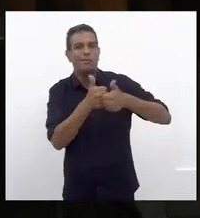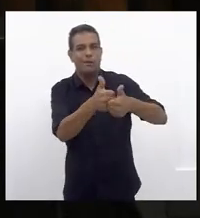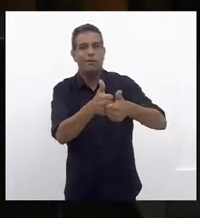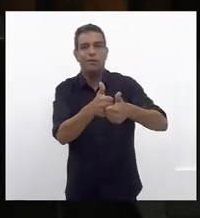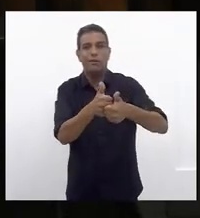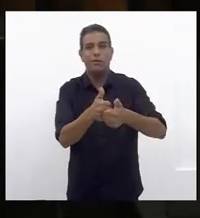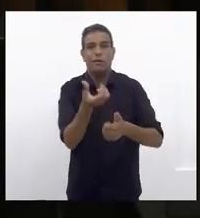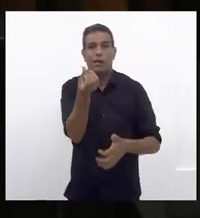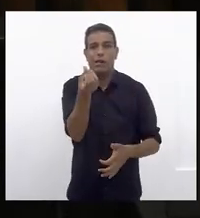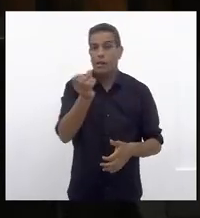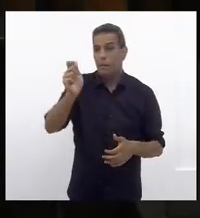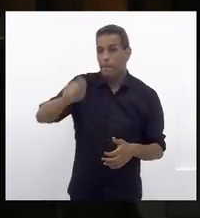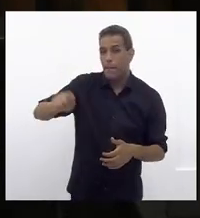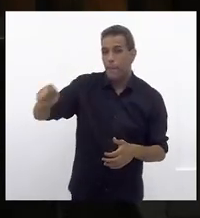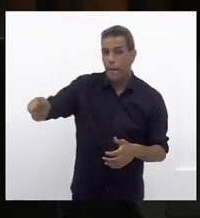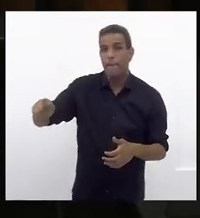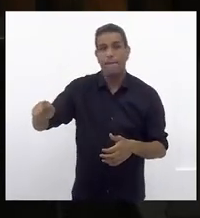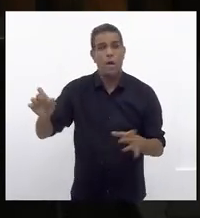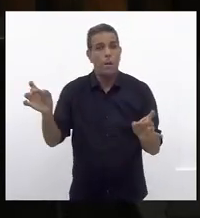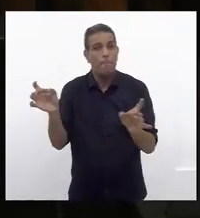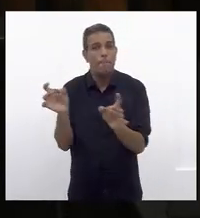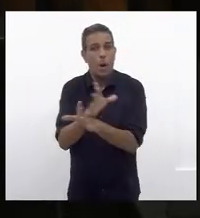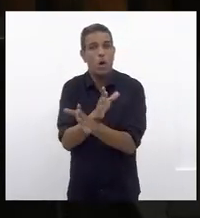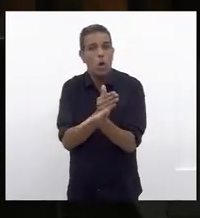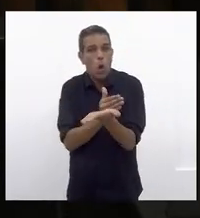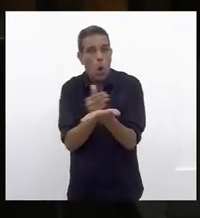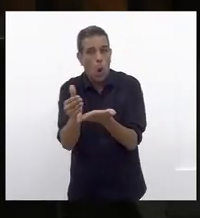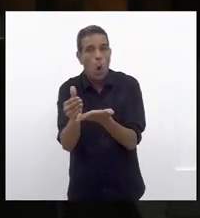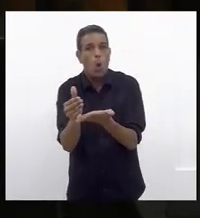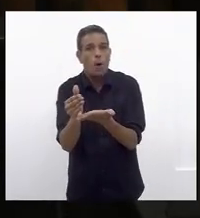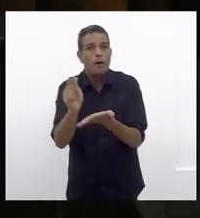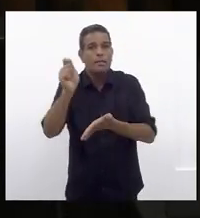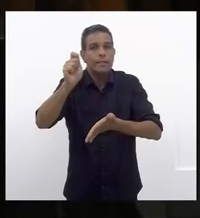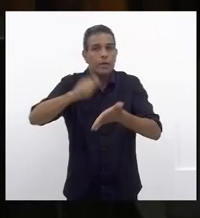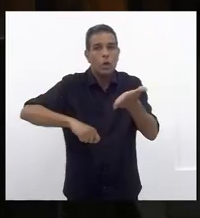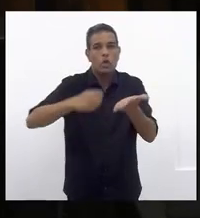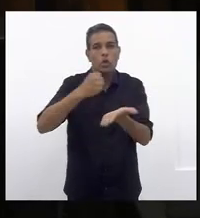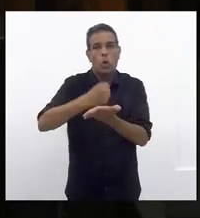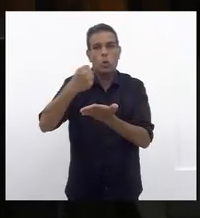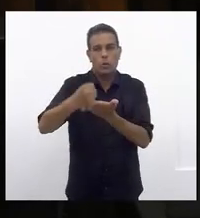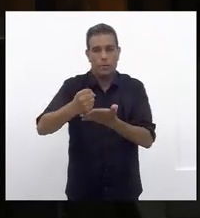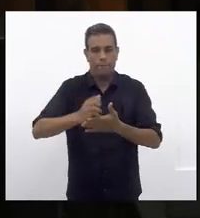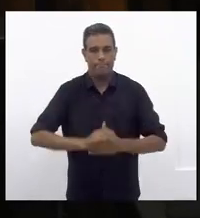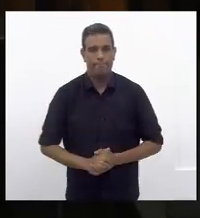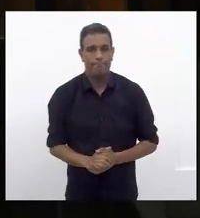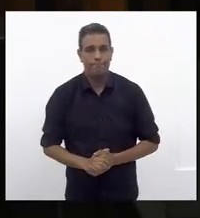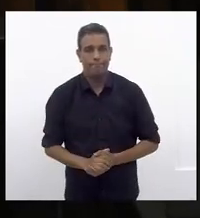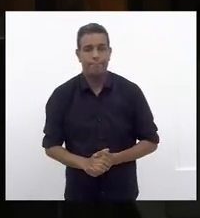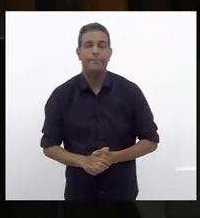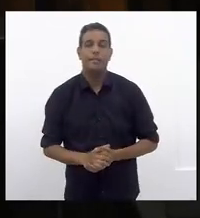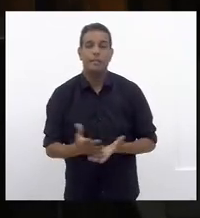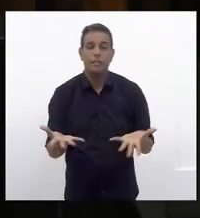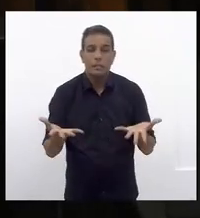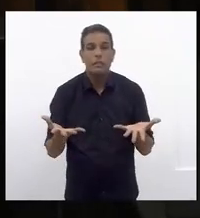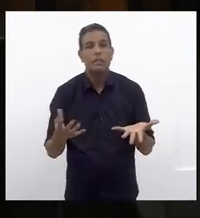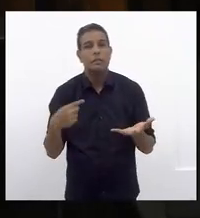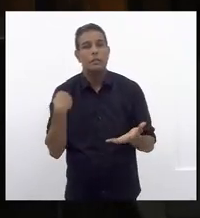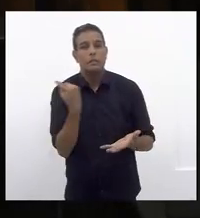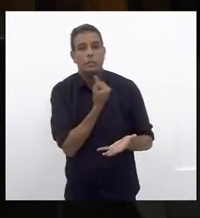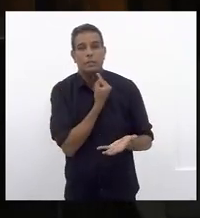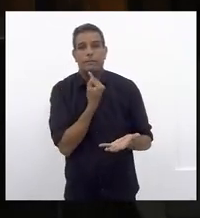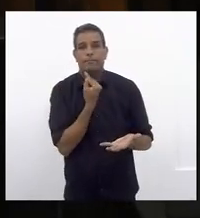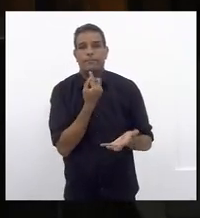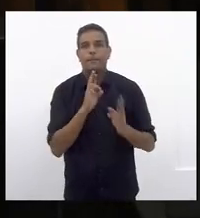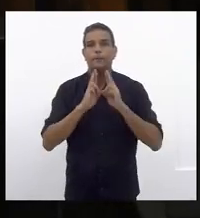de 6 meses a contar da data da assinatura do contrato. Então, também temos que ter resposta a